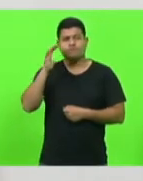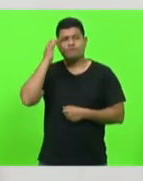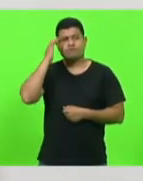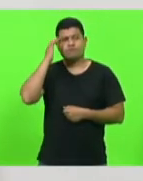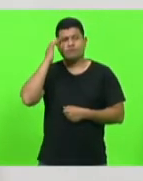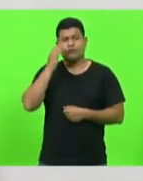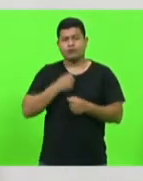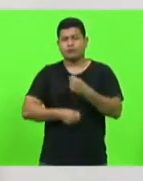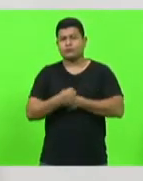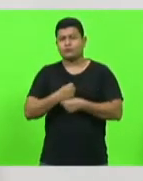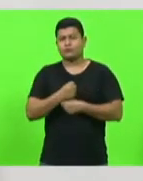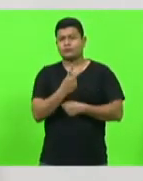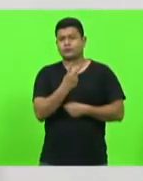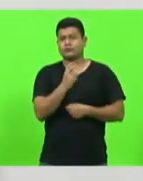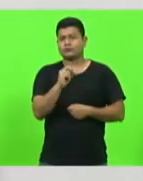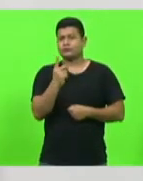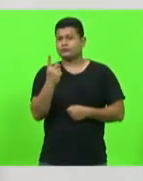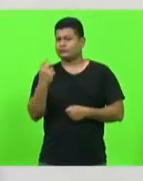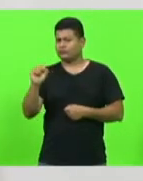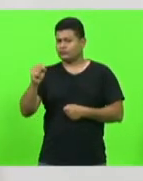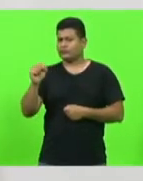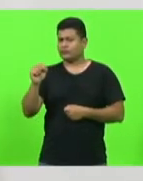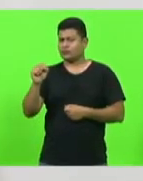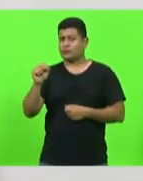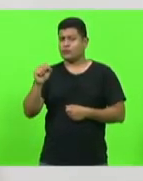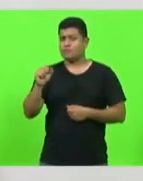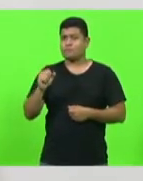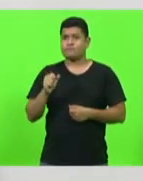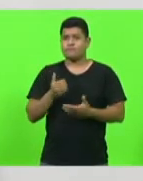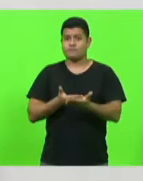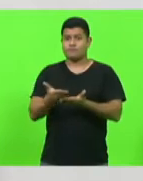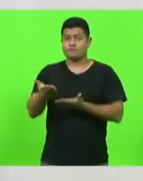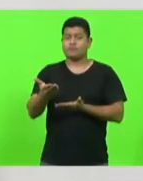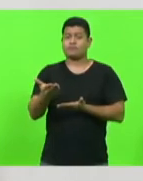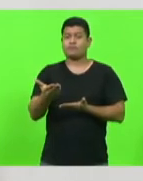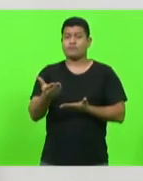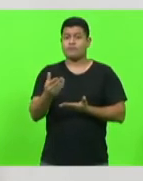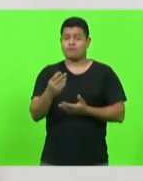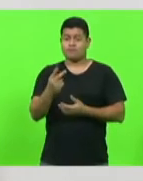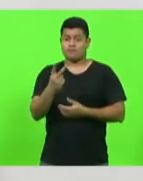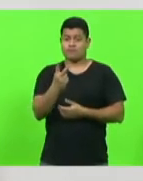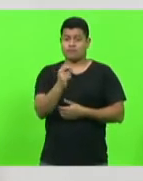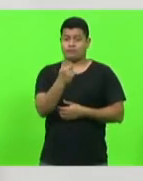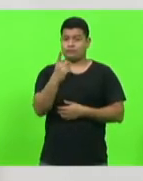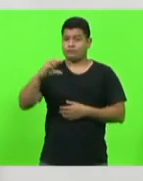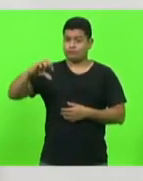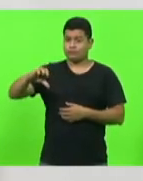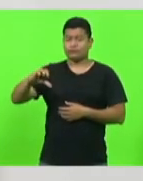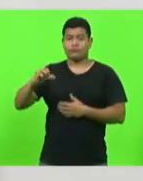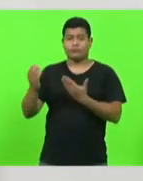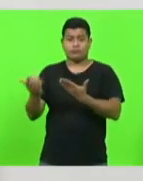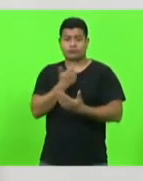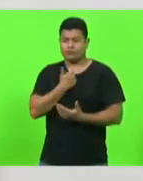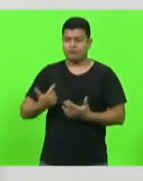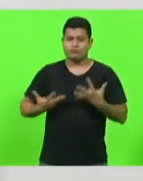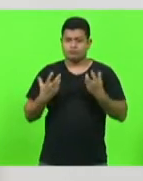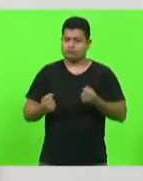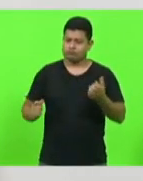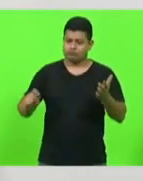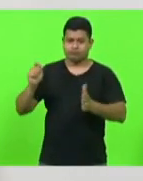final de 2018, o governo, no início de 2019, sancionou a lei, quando